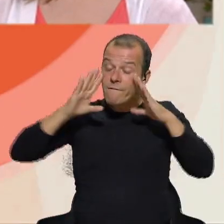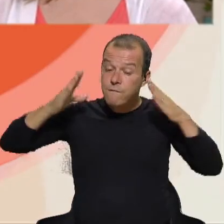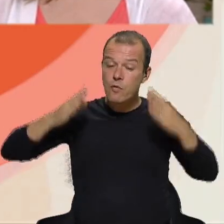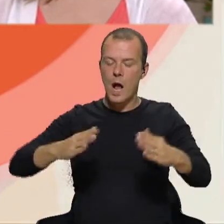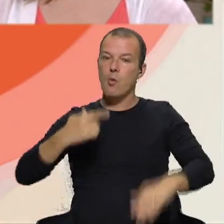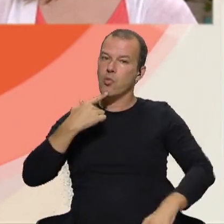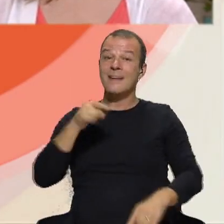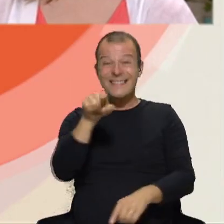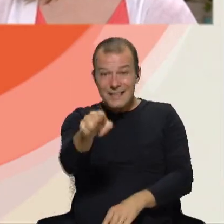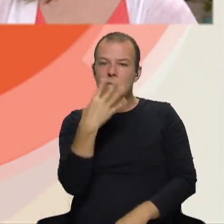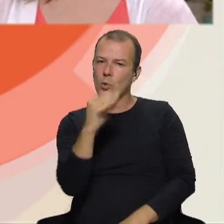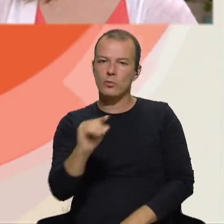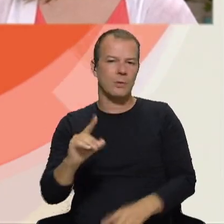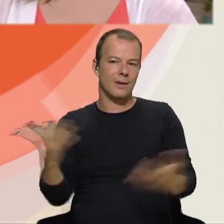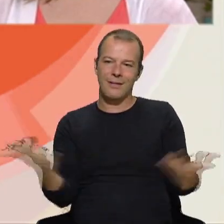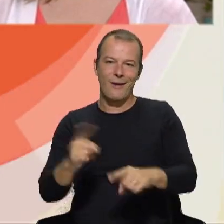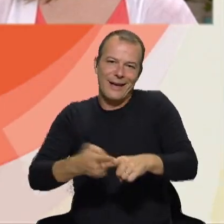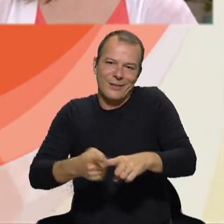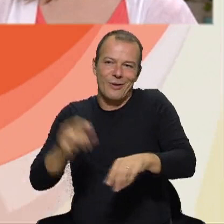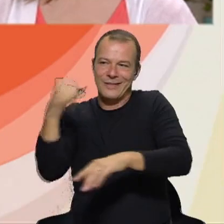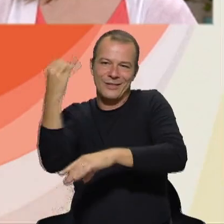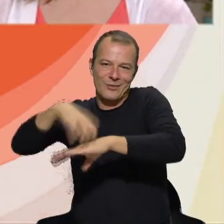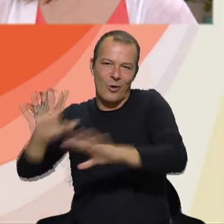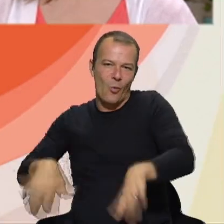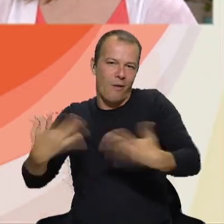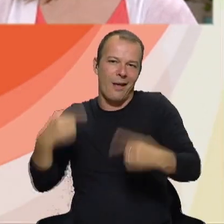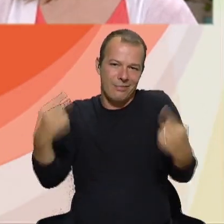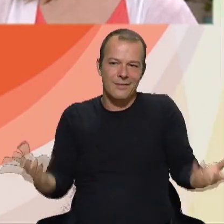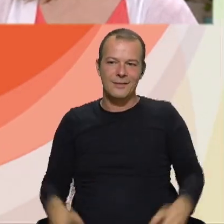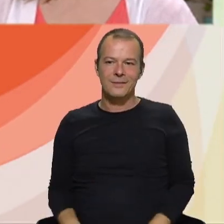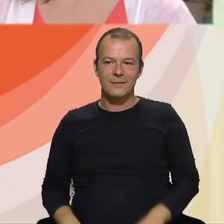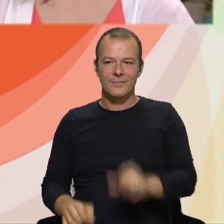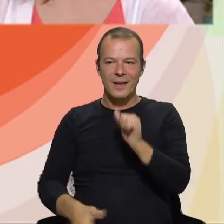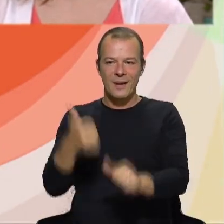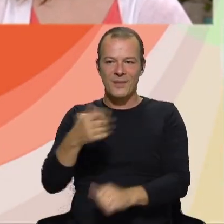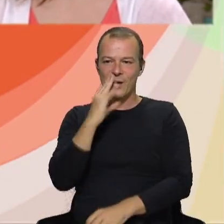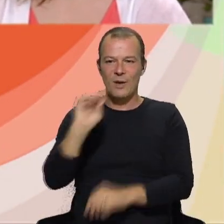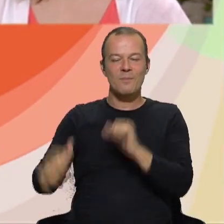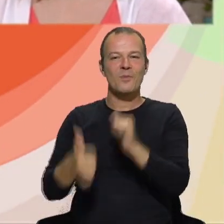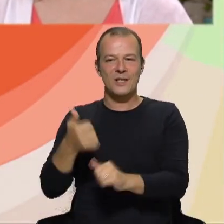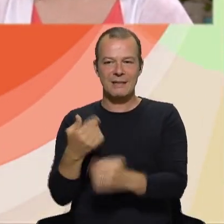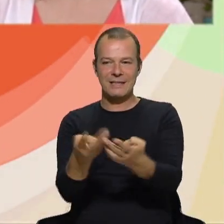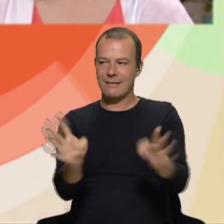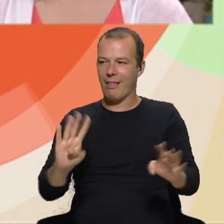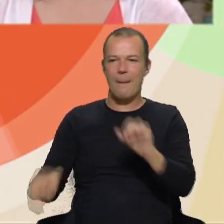E este tipo de alunos interessa a qualquer instituição de ensino superior. Ela é uma das melhores alunas da sala.